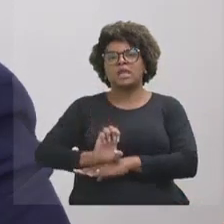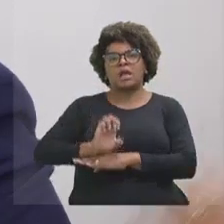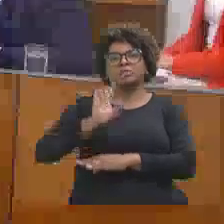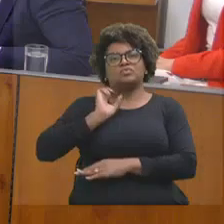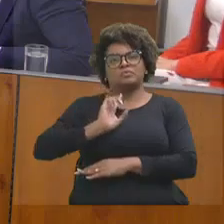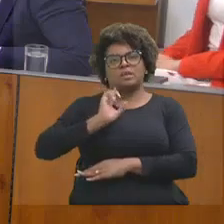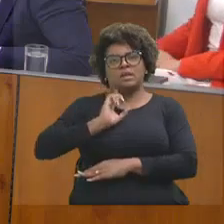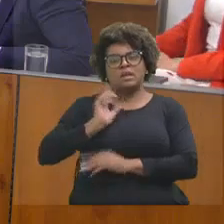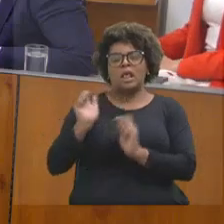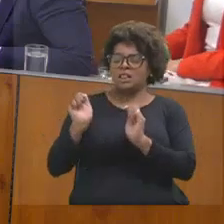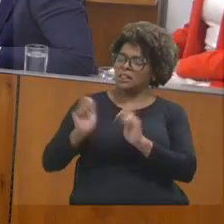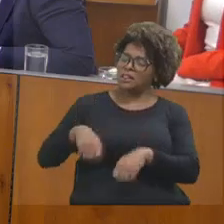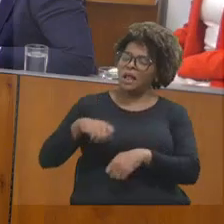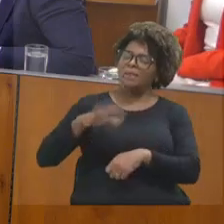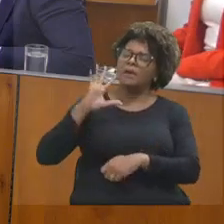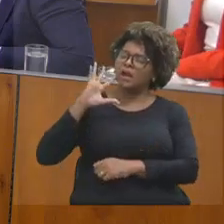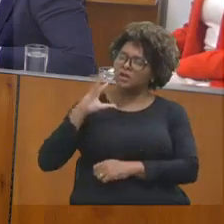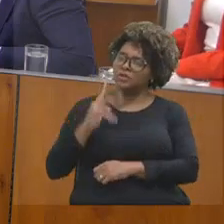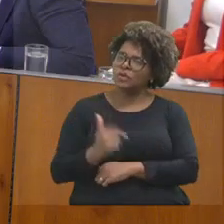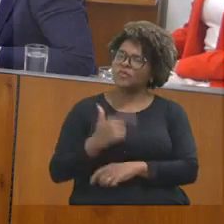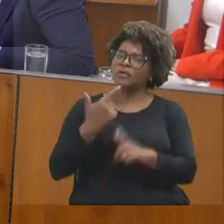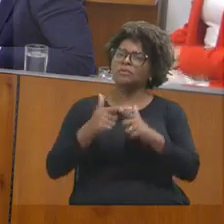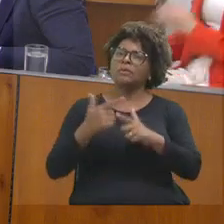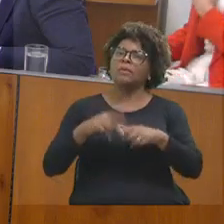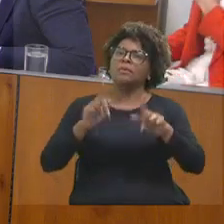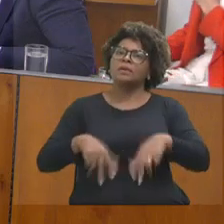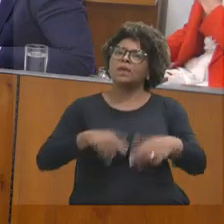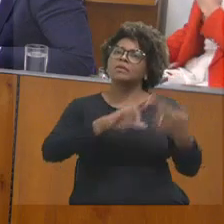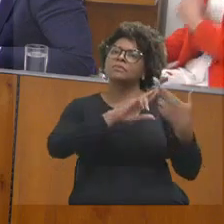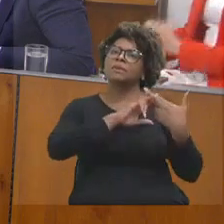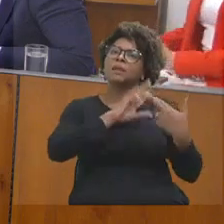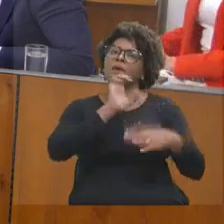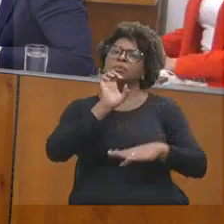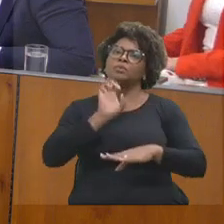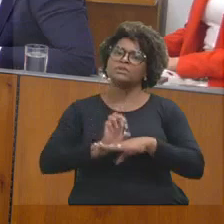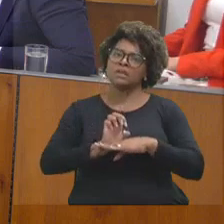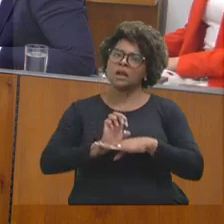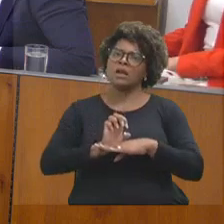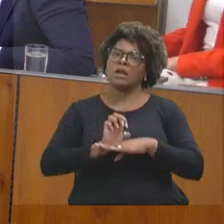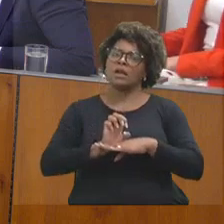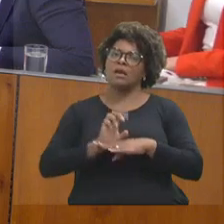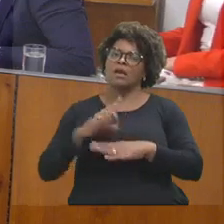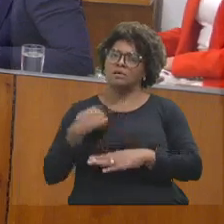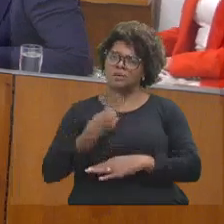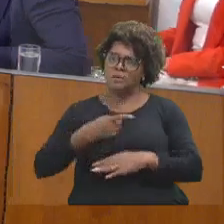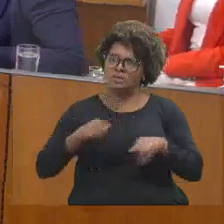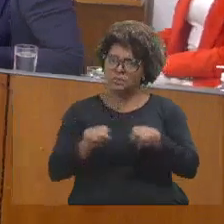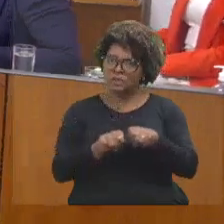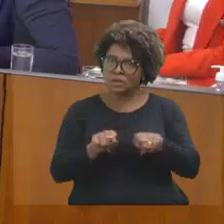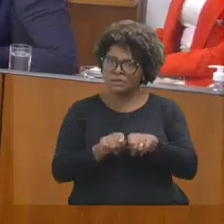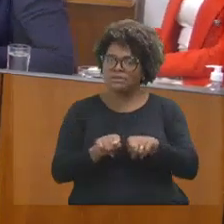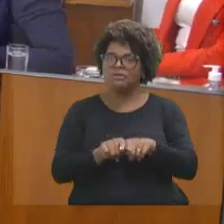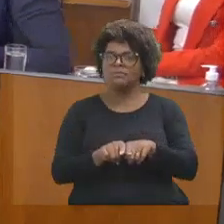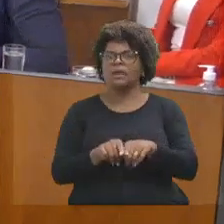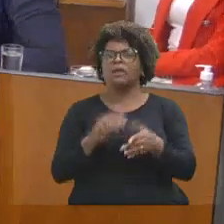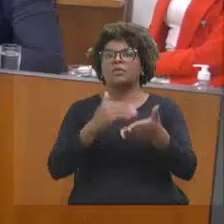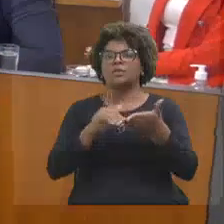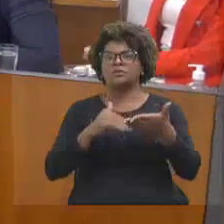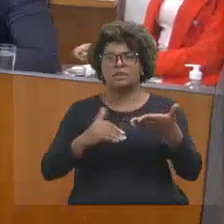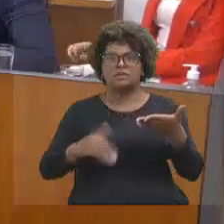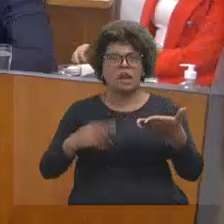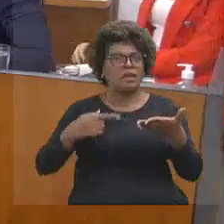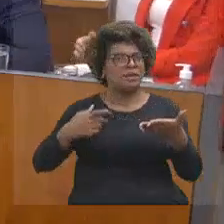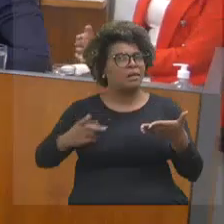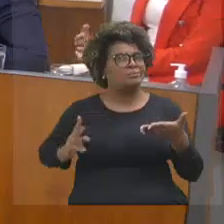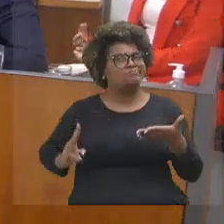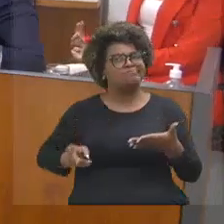é de responsabilidade do Estado como secretário de saúde do estado e nós também como secretários municipais de saúde como eu disse você sempre